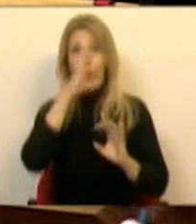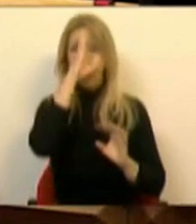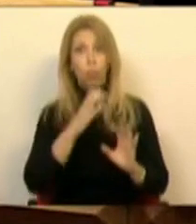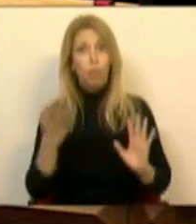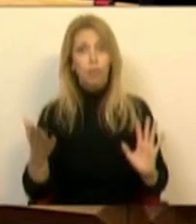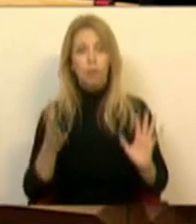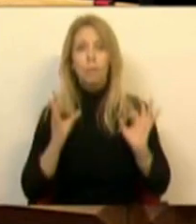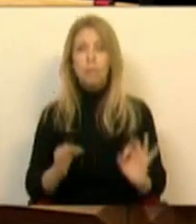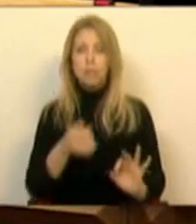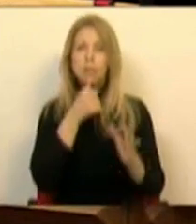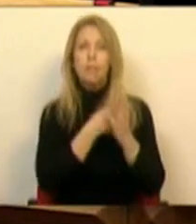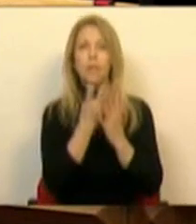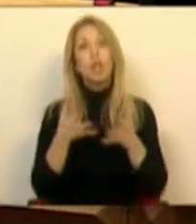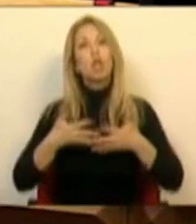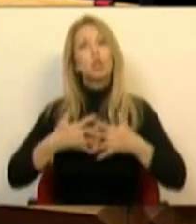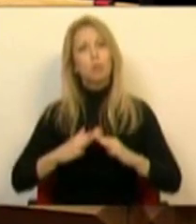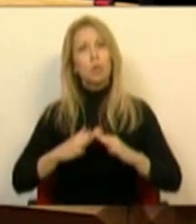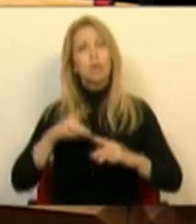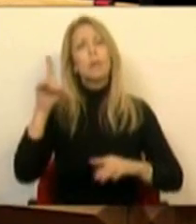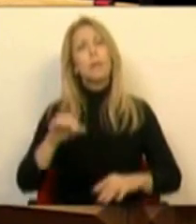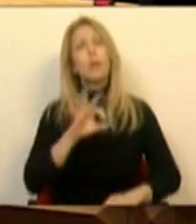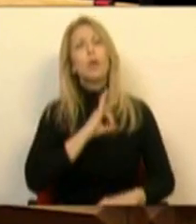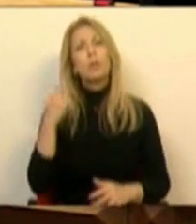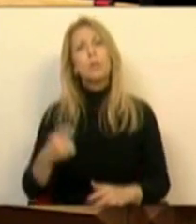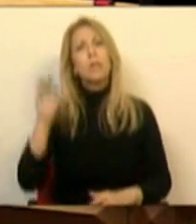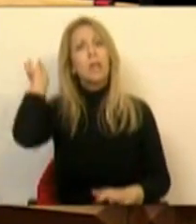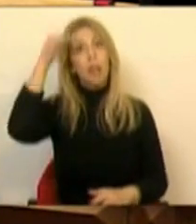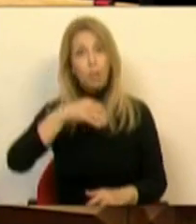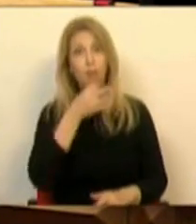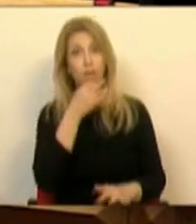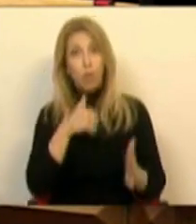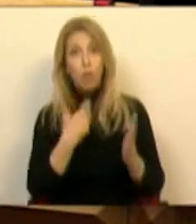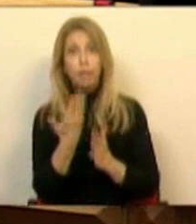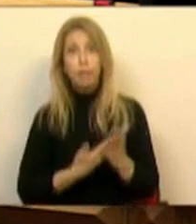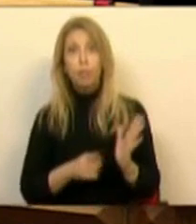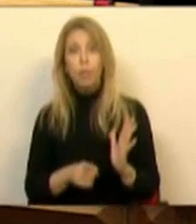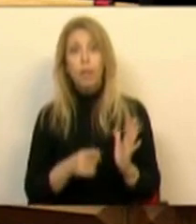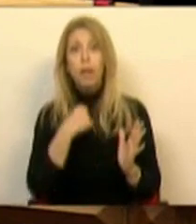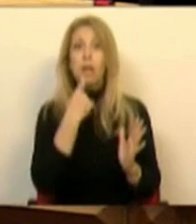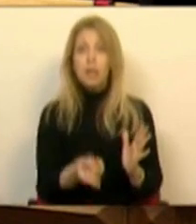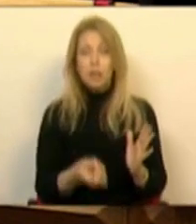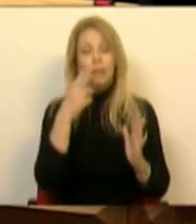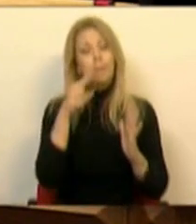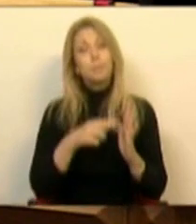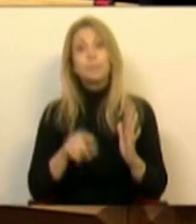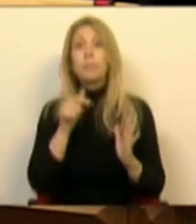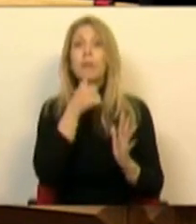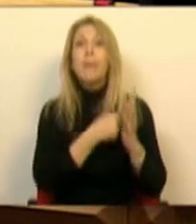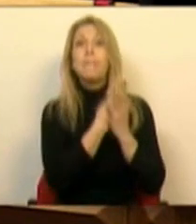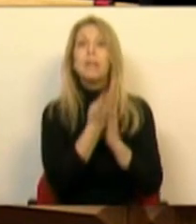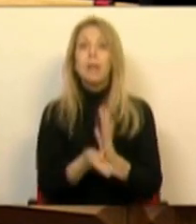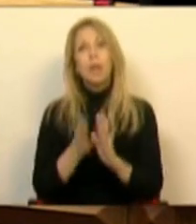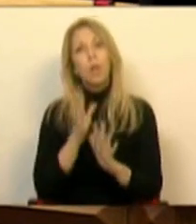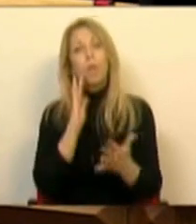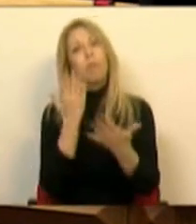desencadeadas medidas estruturais. Mas para além do CIM, também o Sr. Presidente da República se referiu a este diploma, considerando, e cito, esta medida é um